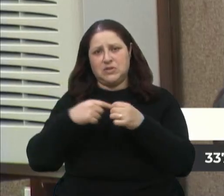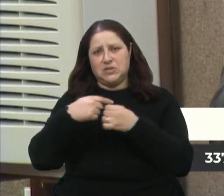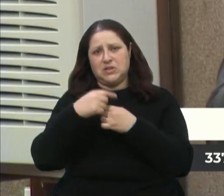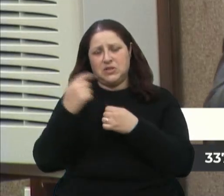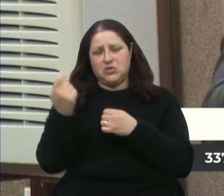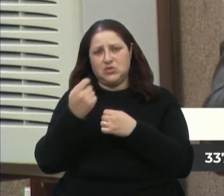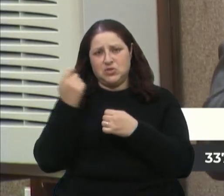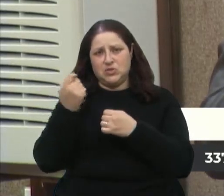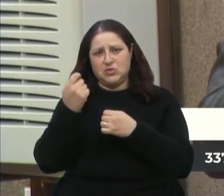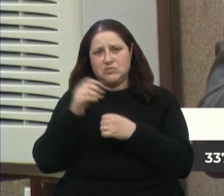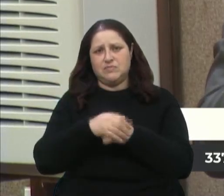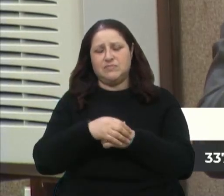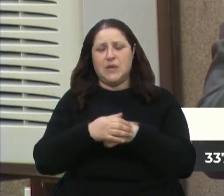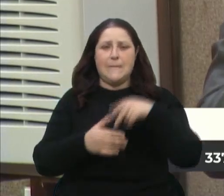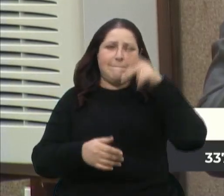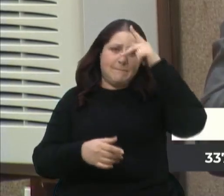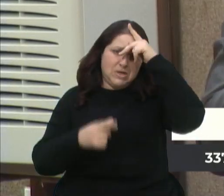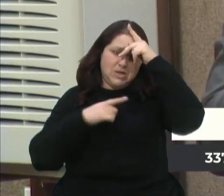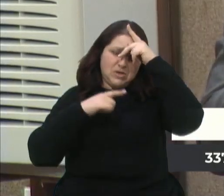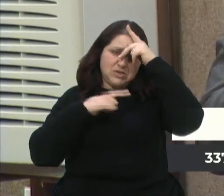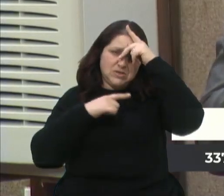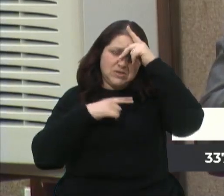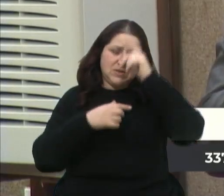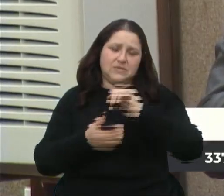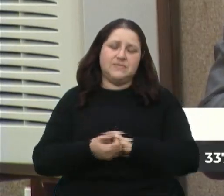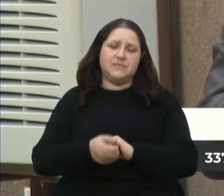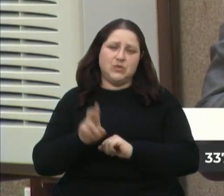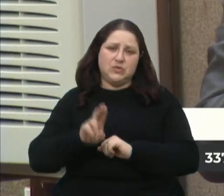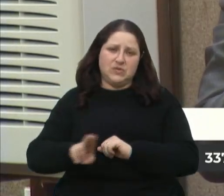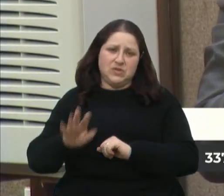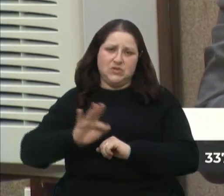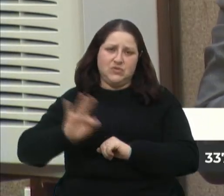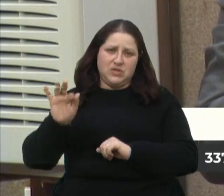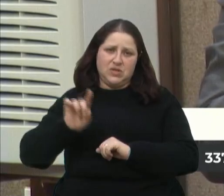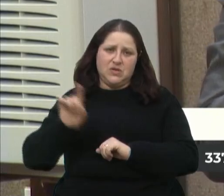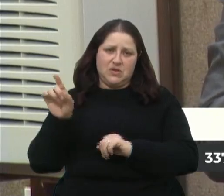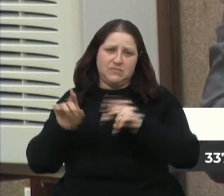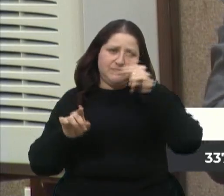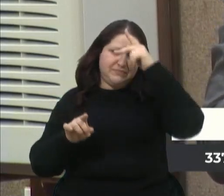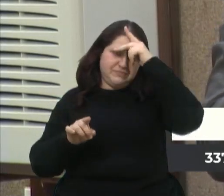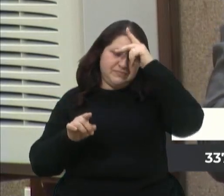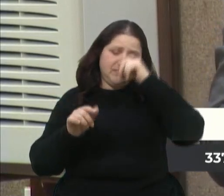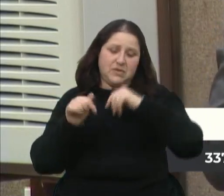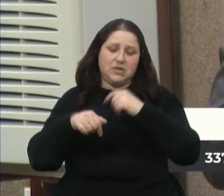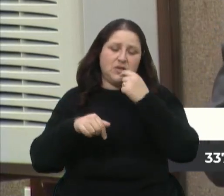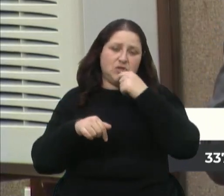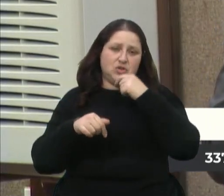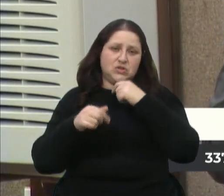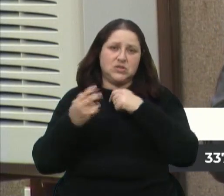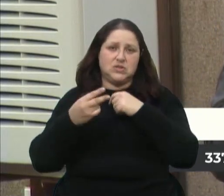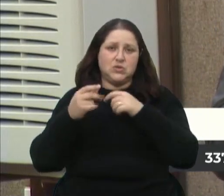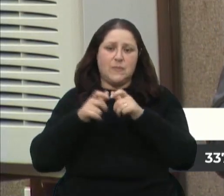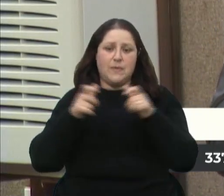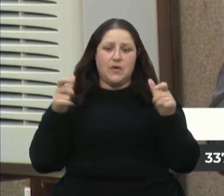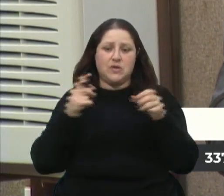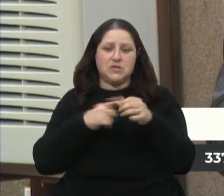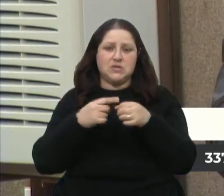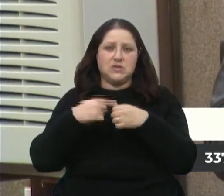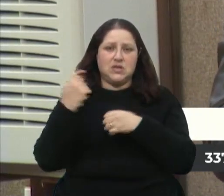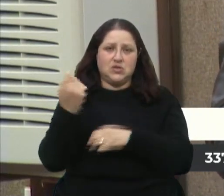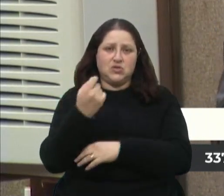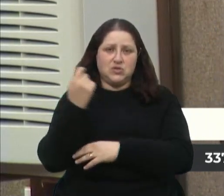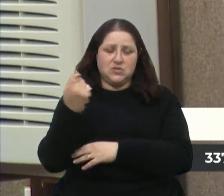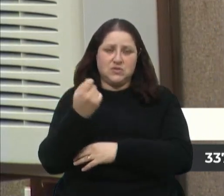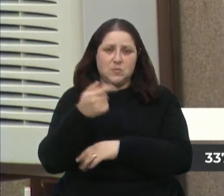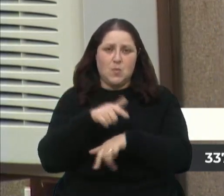estado, Pelotas, né? Universidade Federal de Pelotas também tem Universidade Federal, e Caxias, que é a segunda maior cidade do estado,